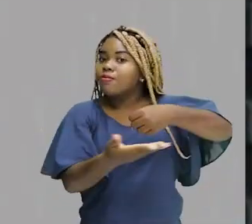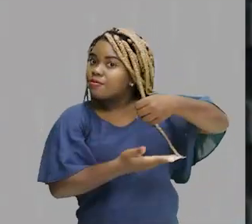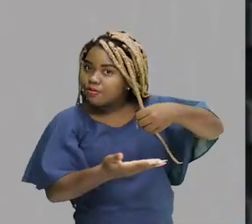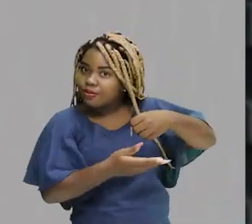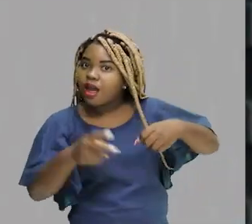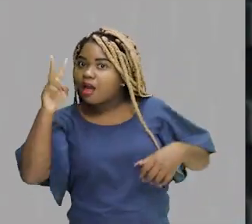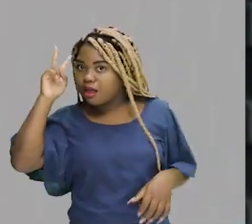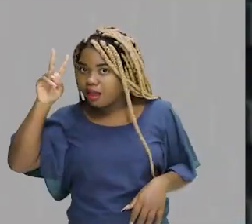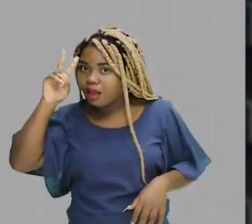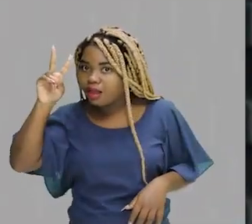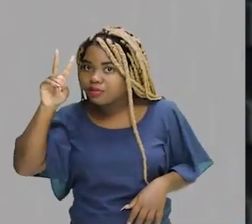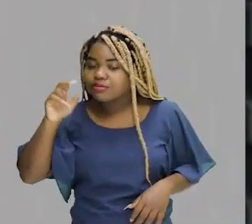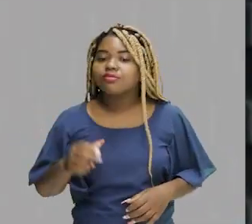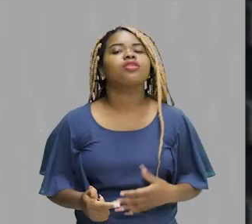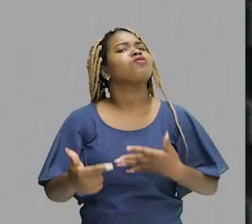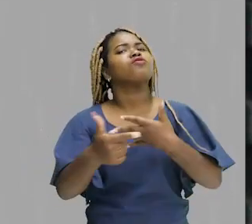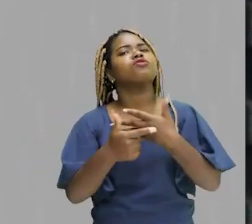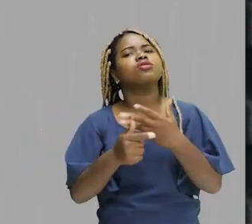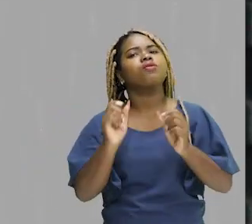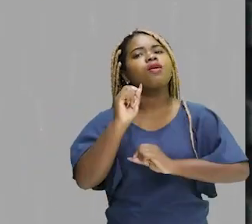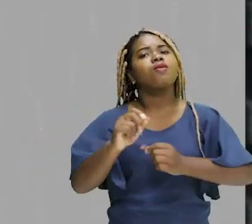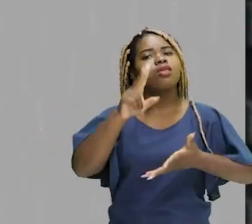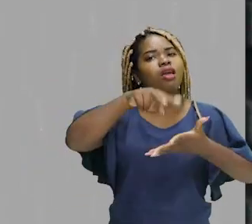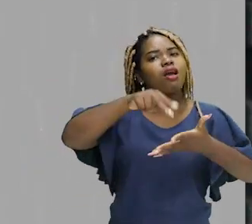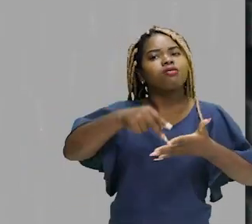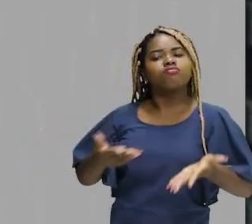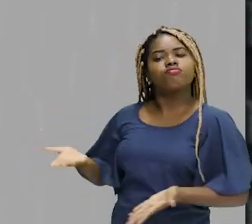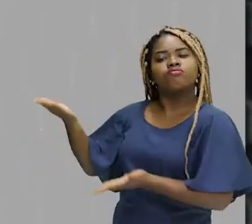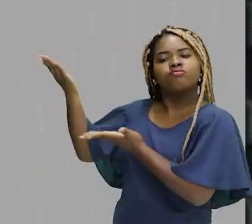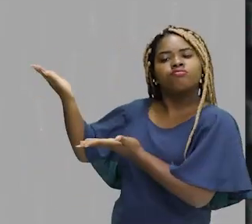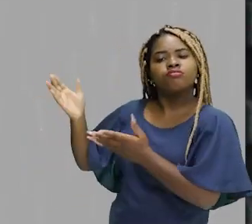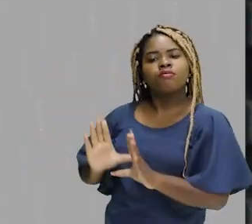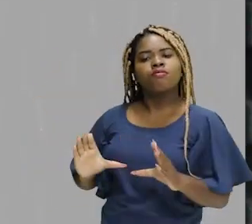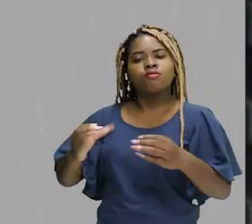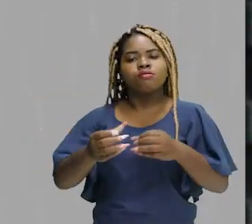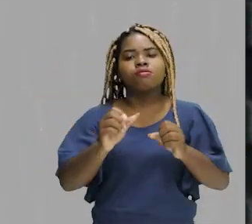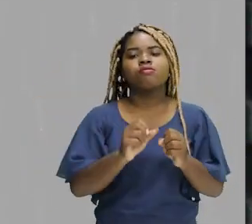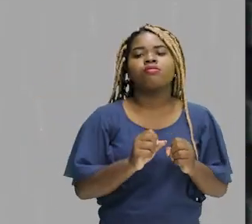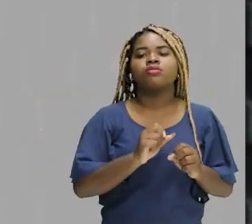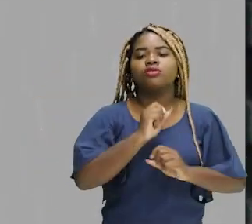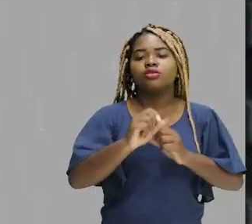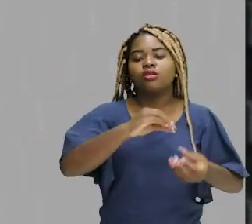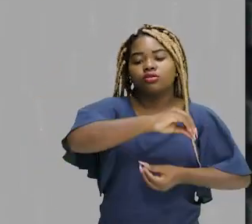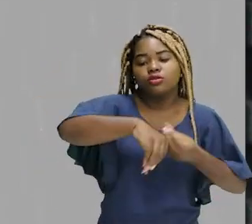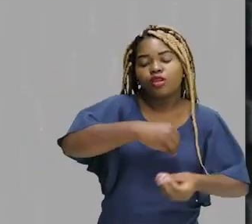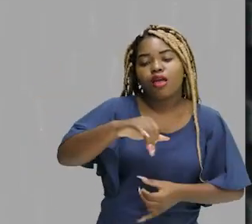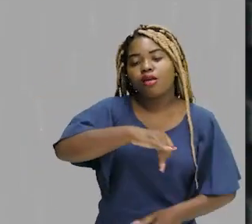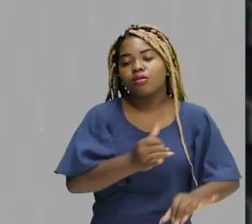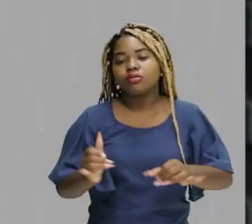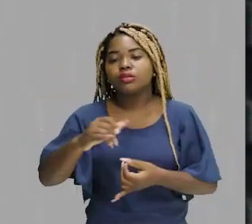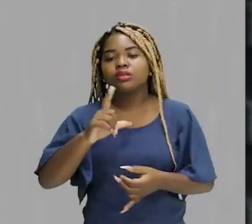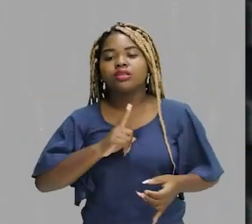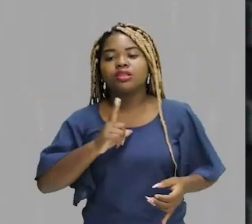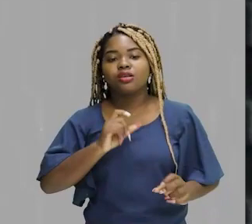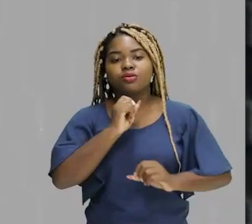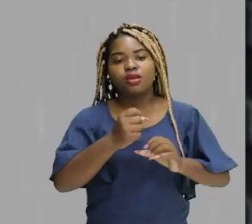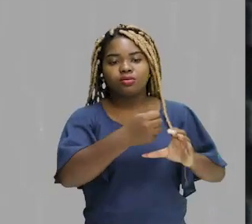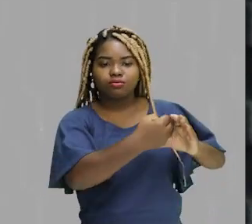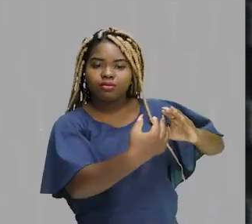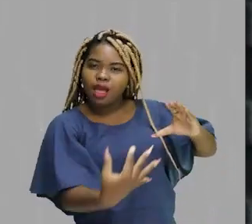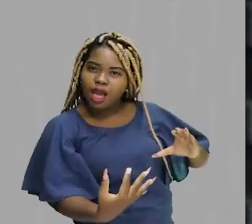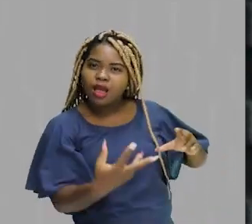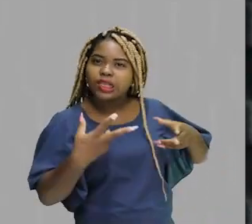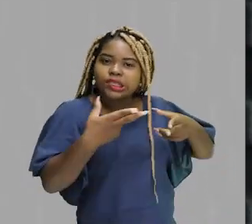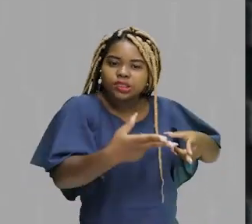Bom, função química, conjunto de substâncias que apresentam propriedades químicas semelhantes por possuírem